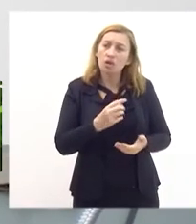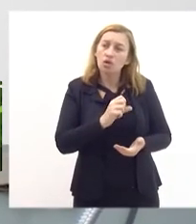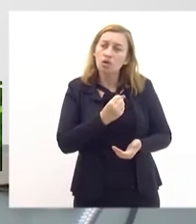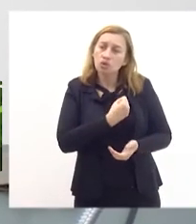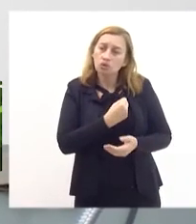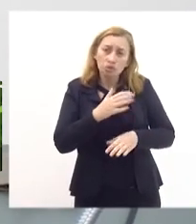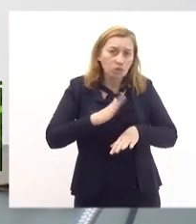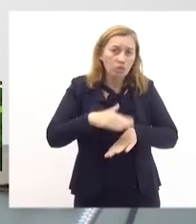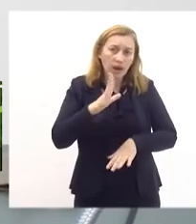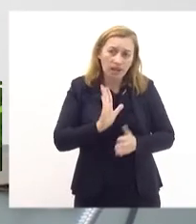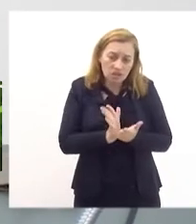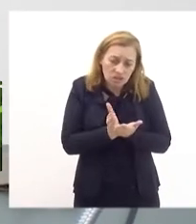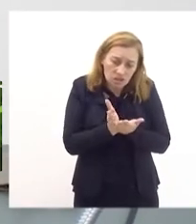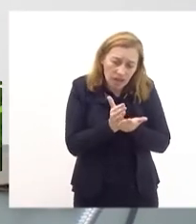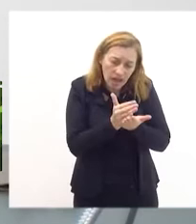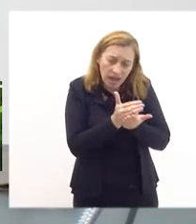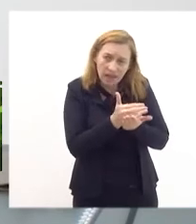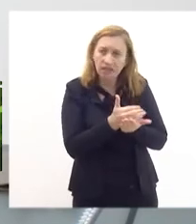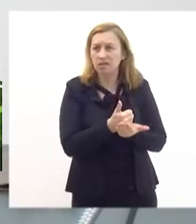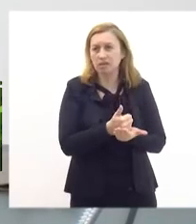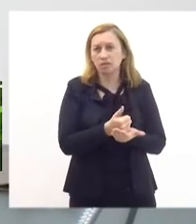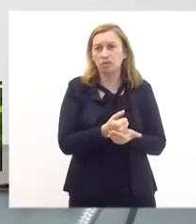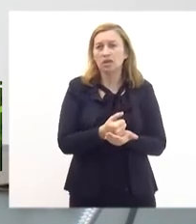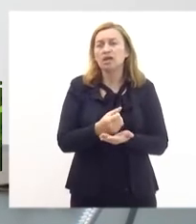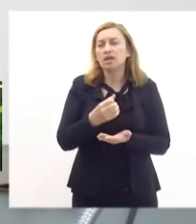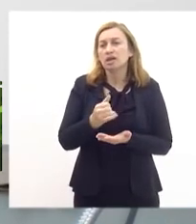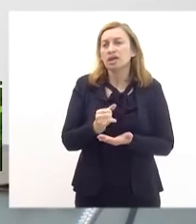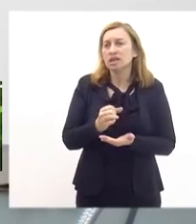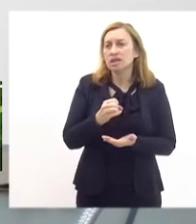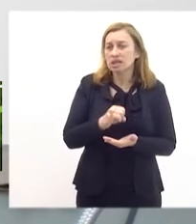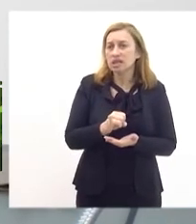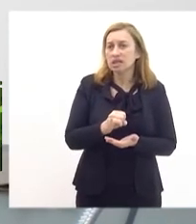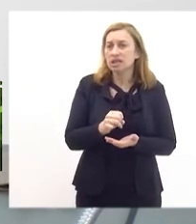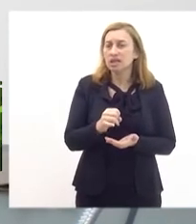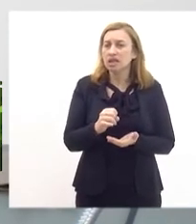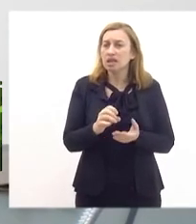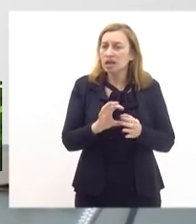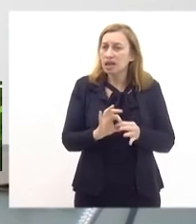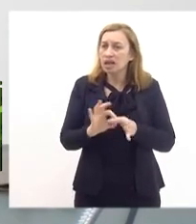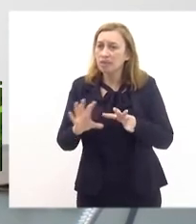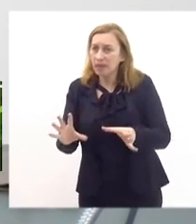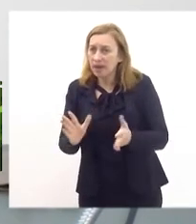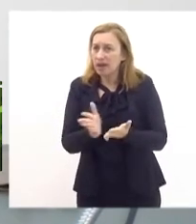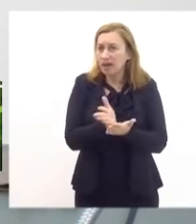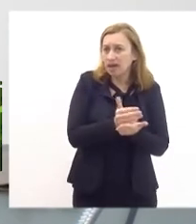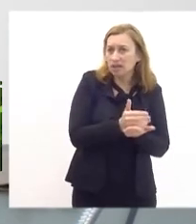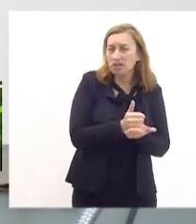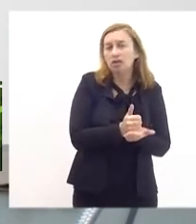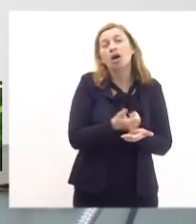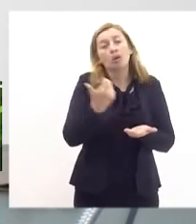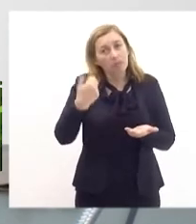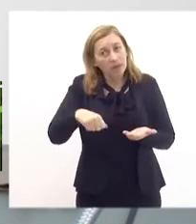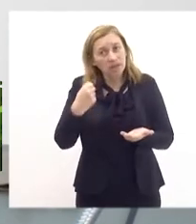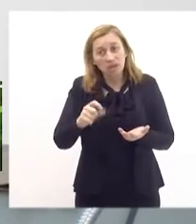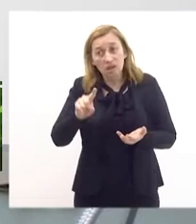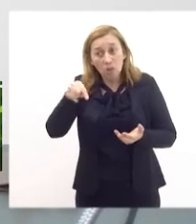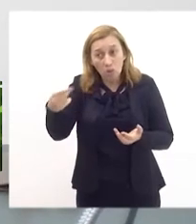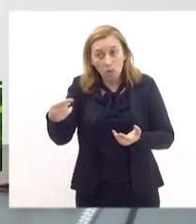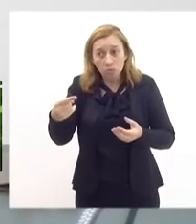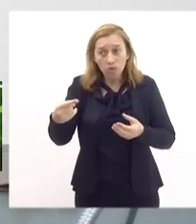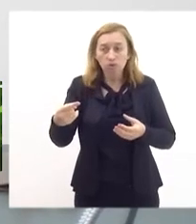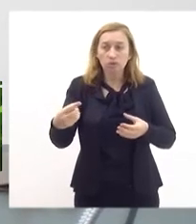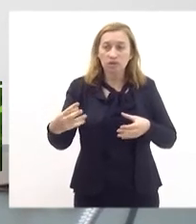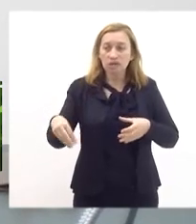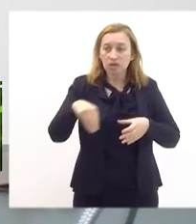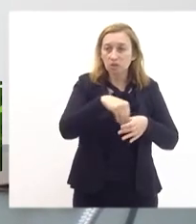né? Se ele abre se ele abre mão da arrecadação, tem que ter um outro ativo que seja concedido ao Estado do Rio de Janeiro,